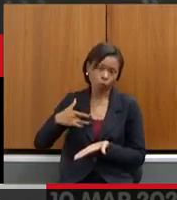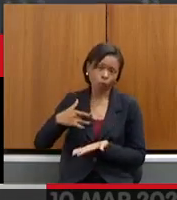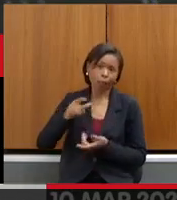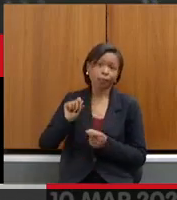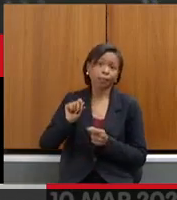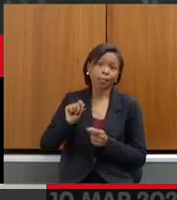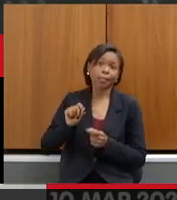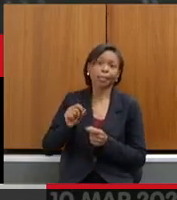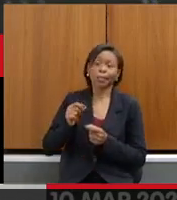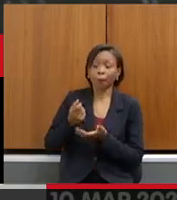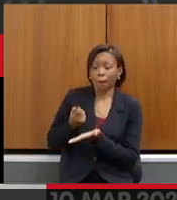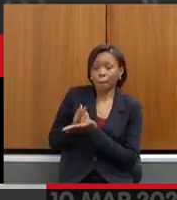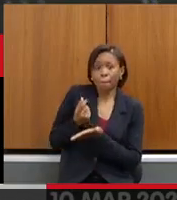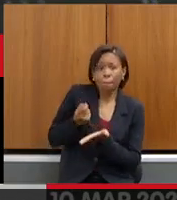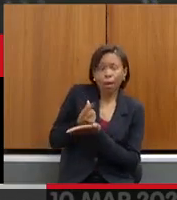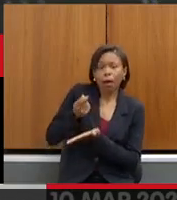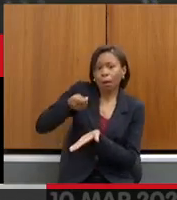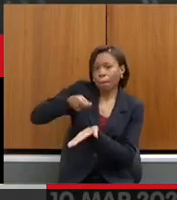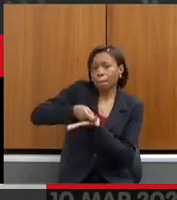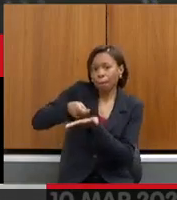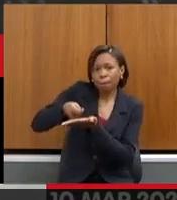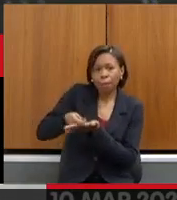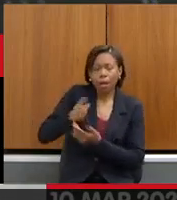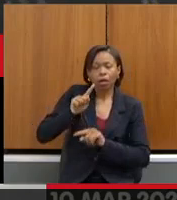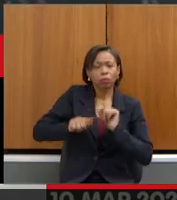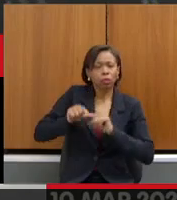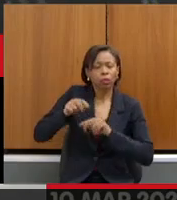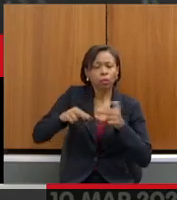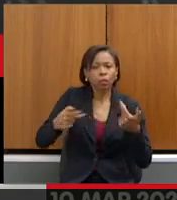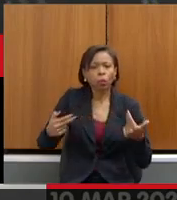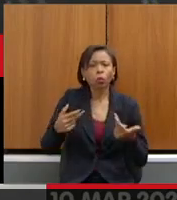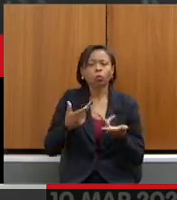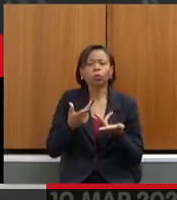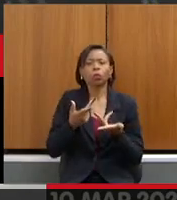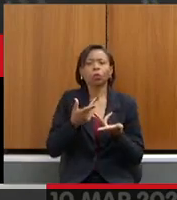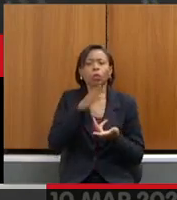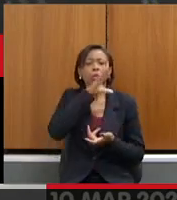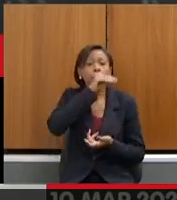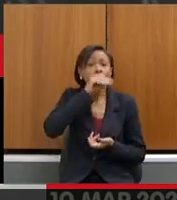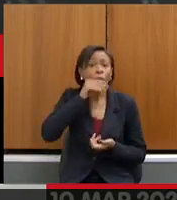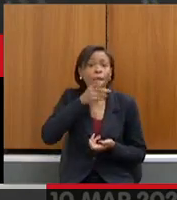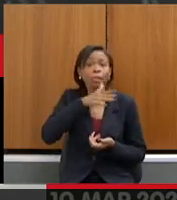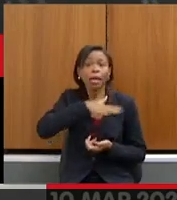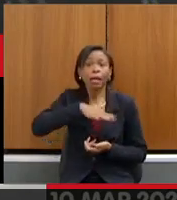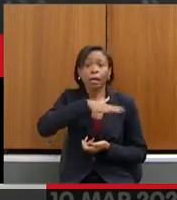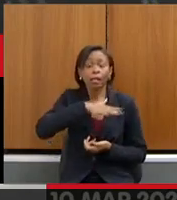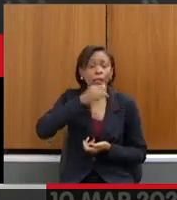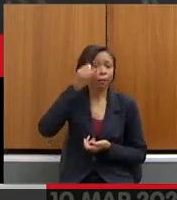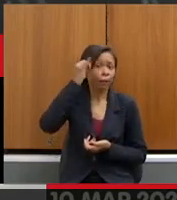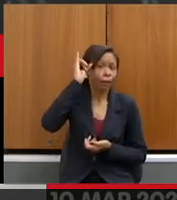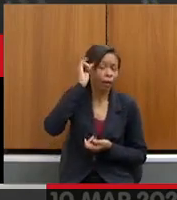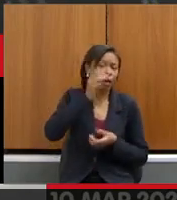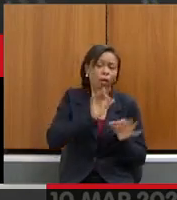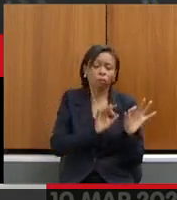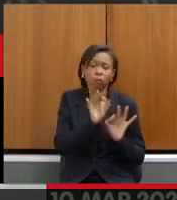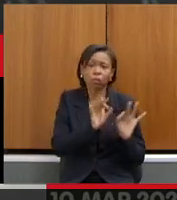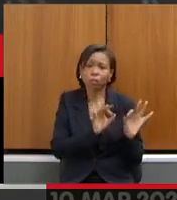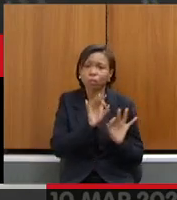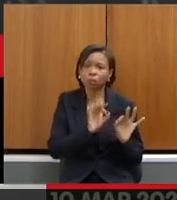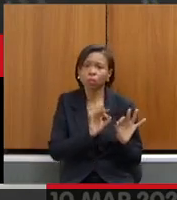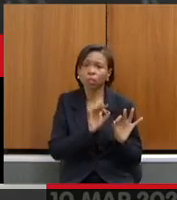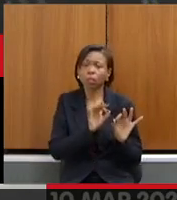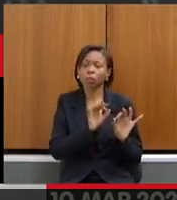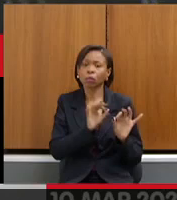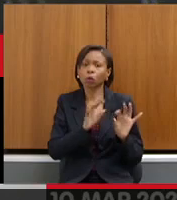fazer os pagamentos dos insumos assim como servidores da fazenda do planejamento enfim nós temos Outros